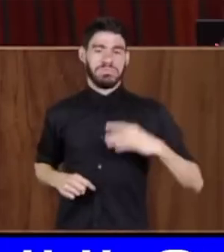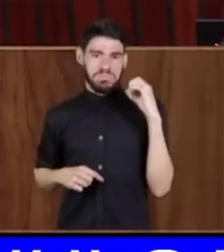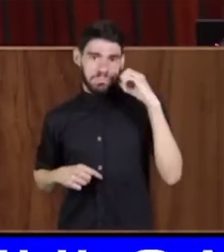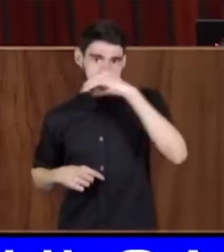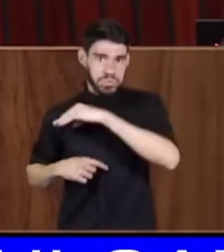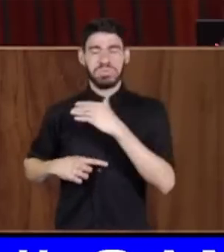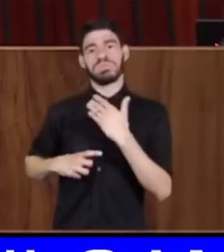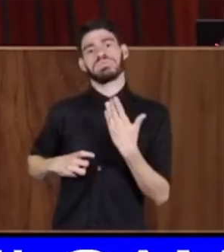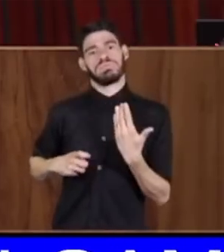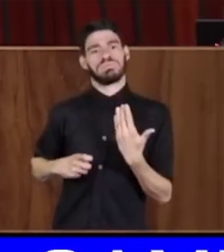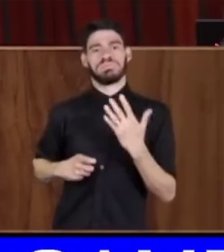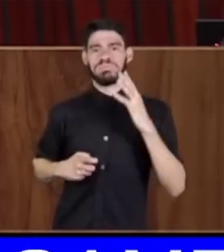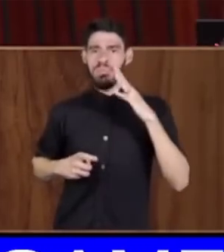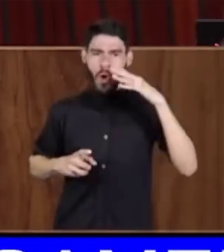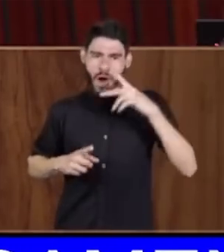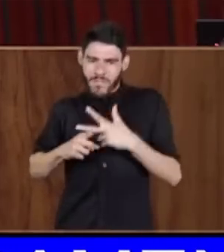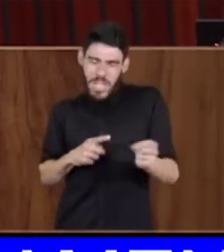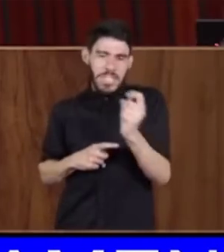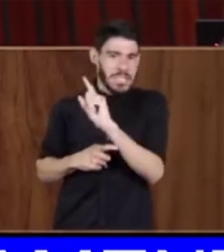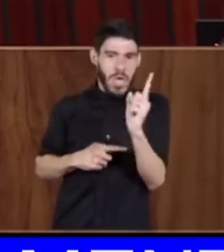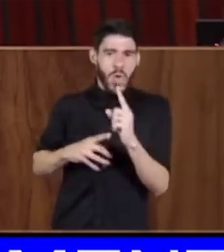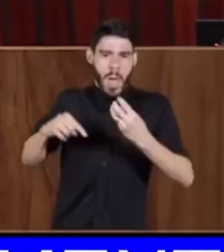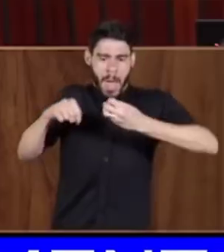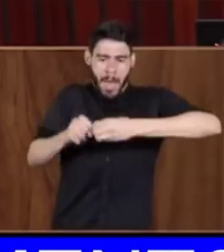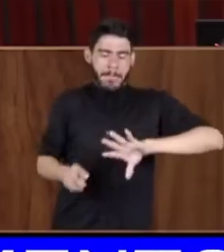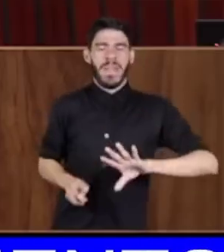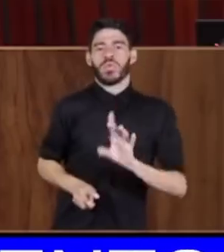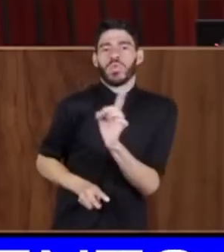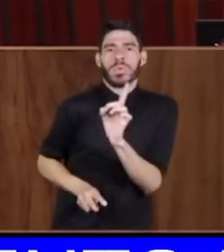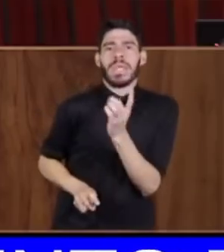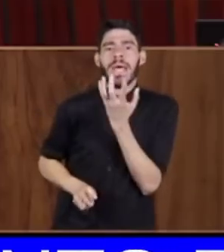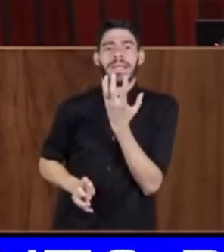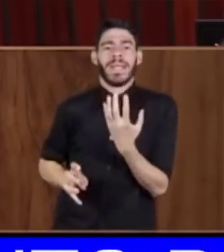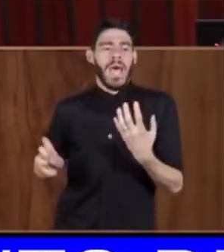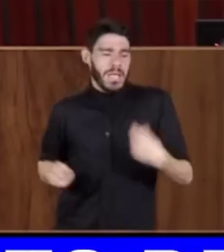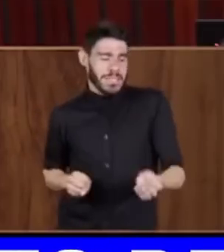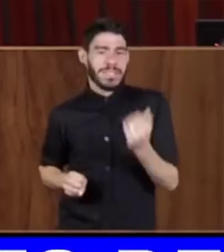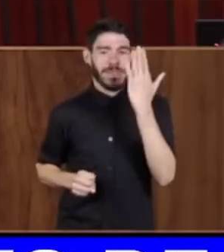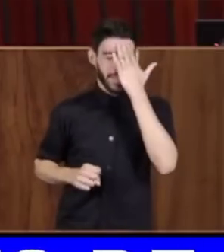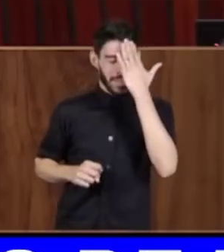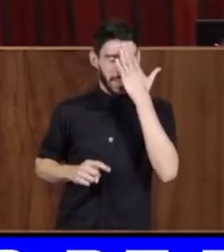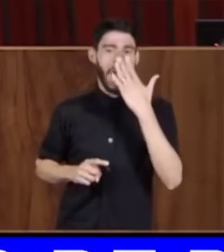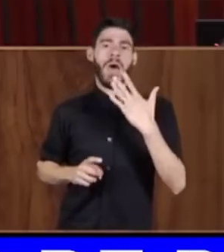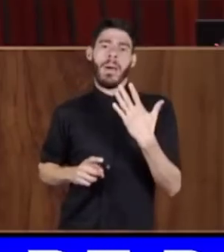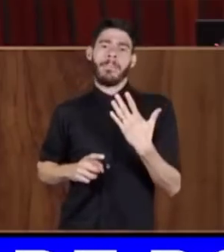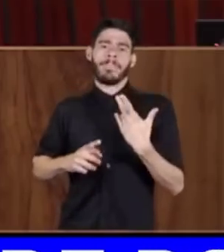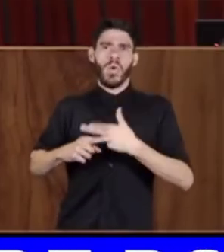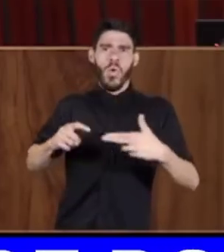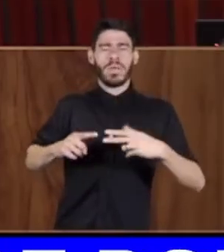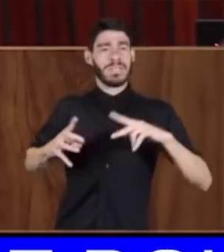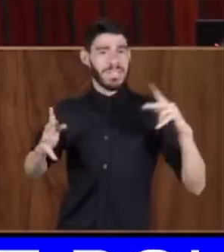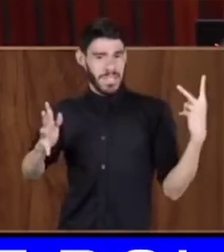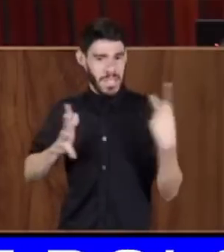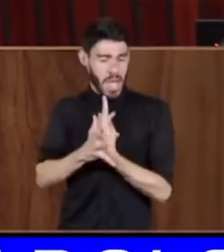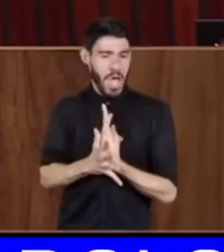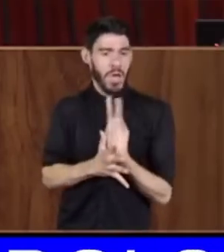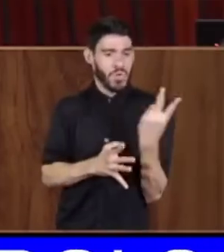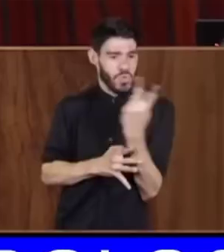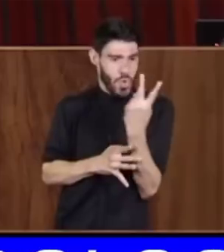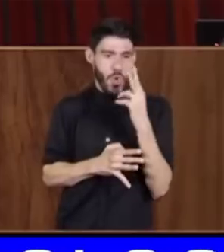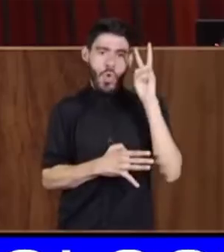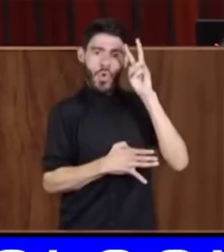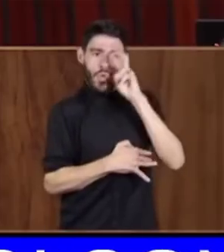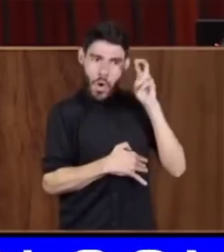abusivas não ter sido eleita, sem prejuízo de reconhecer-se os benefícios ilícitos auferidos por ambos os